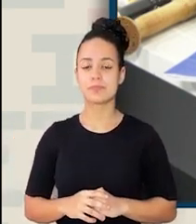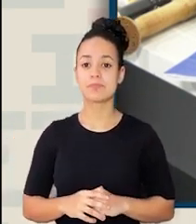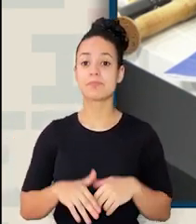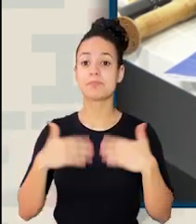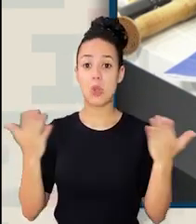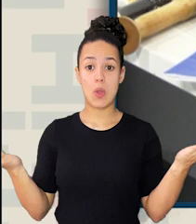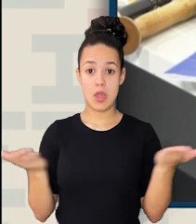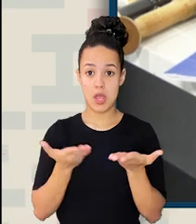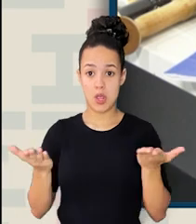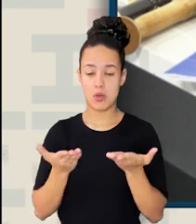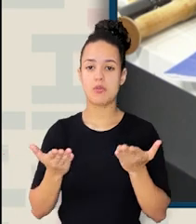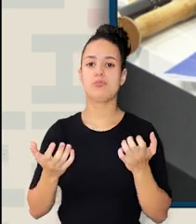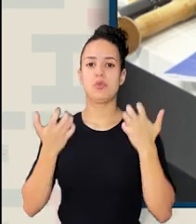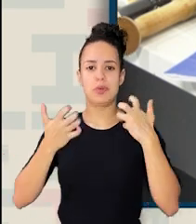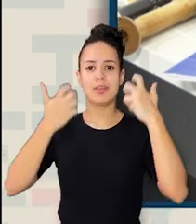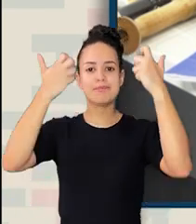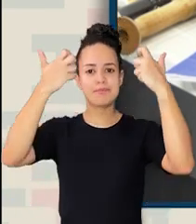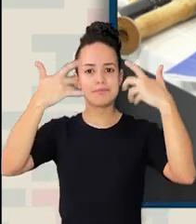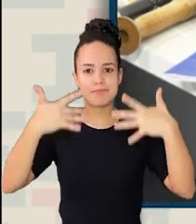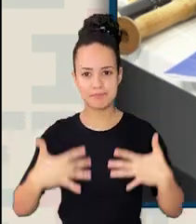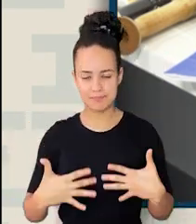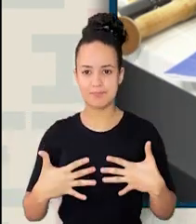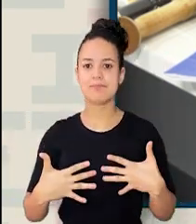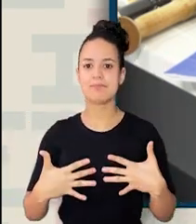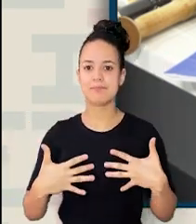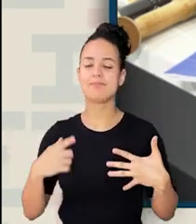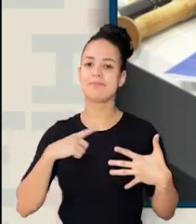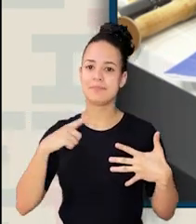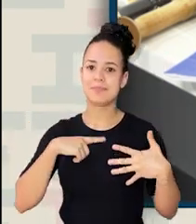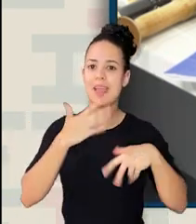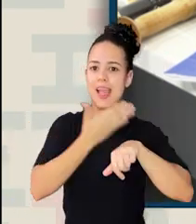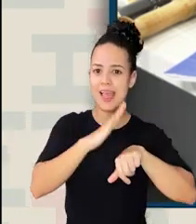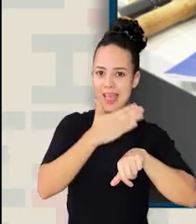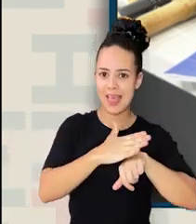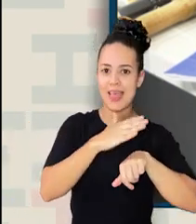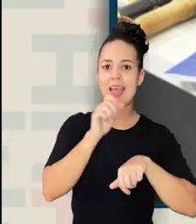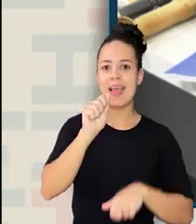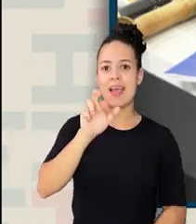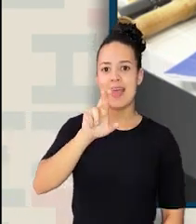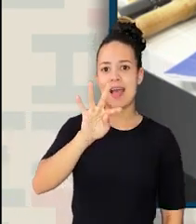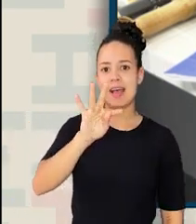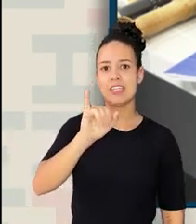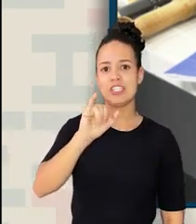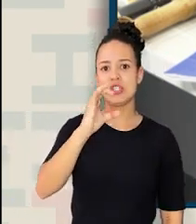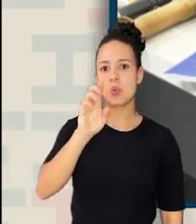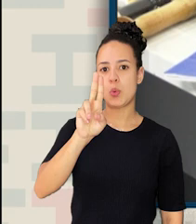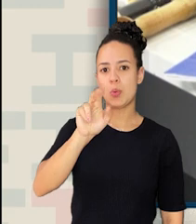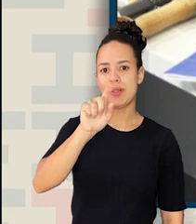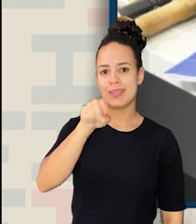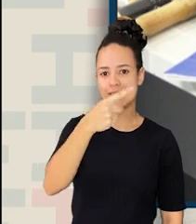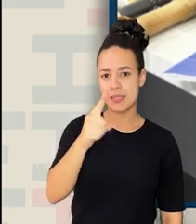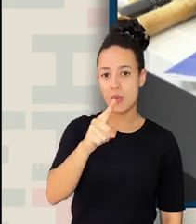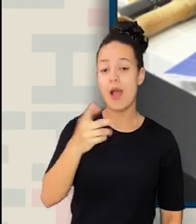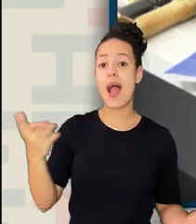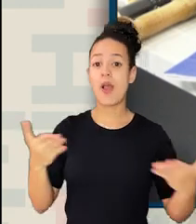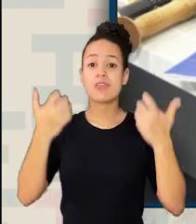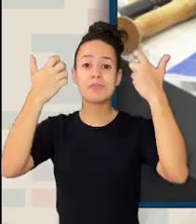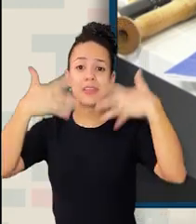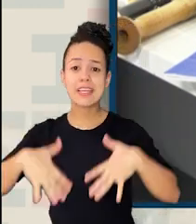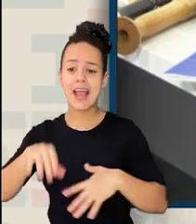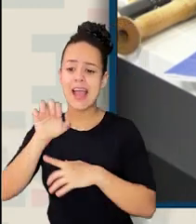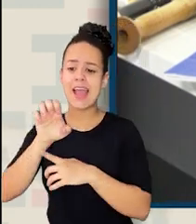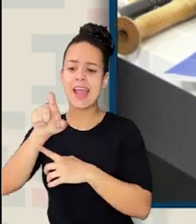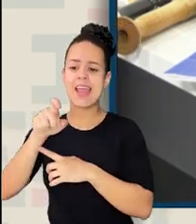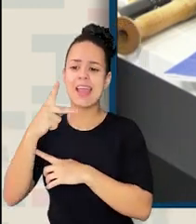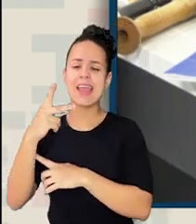Então, agora eu gostaria de falar um pouco, junto com a articulação, sobre a questão da expressão. Existem muitas